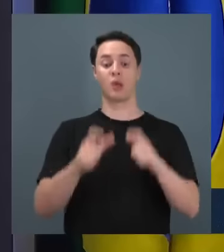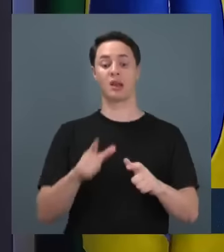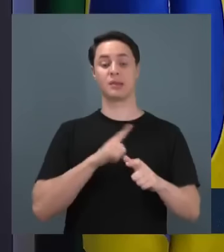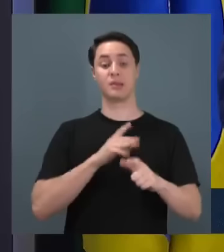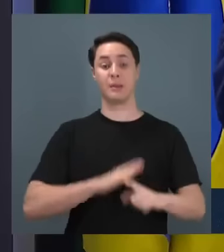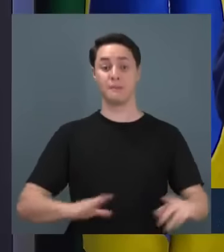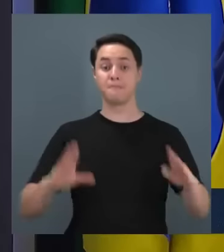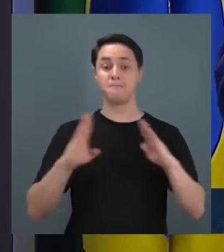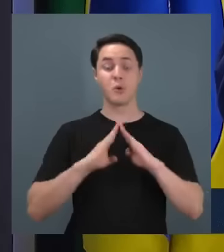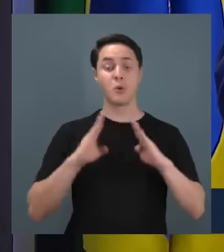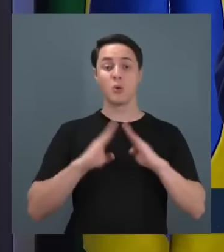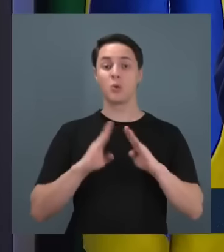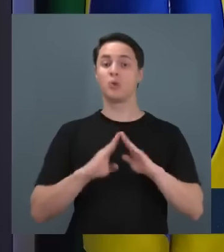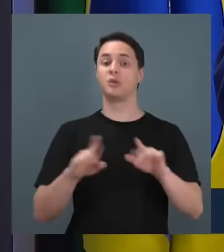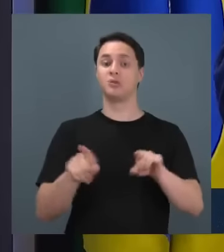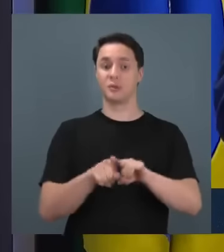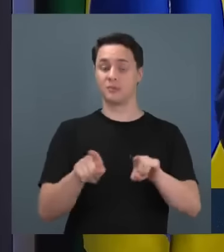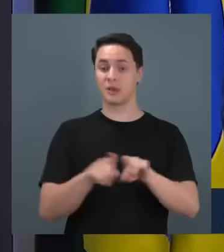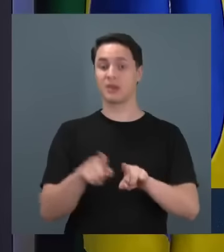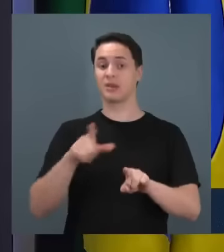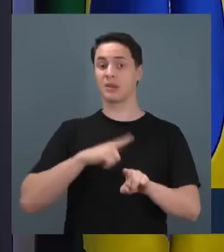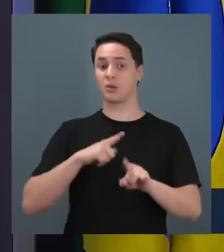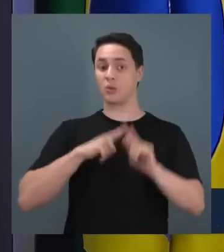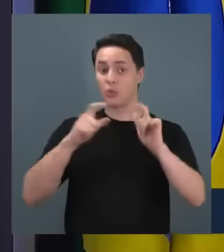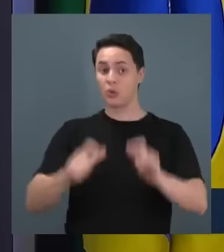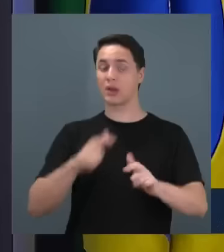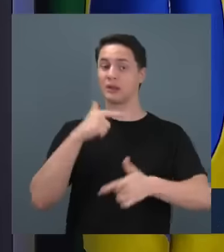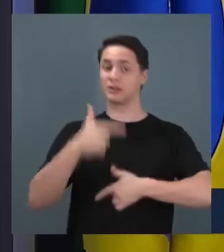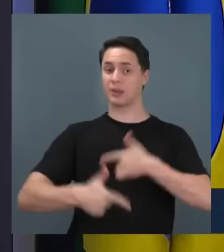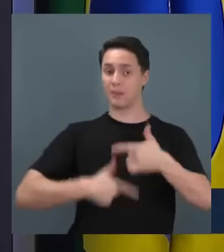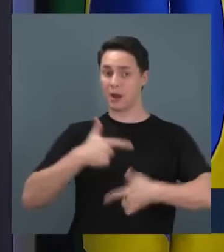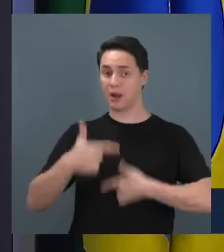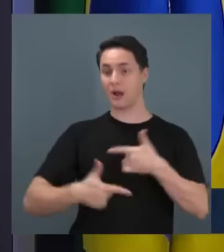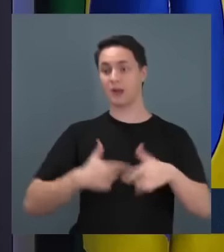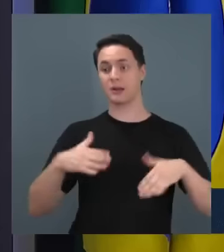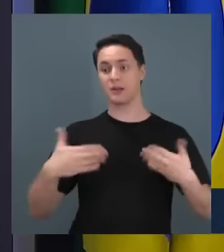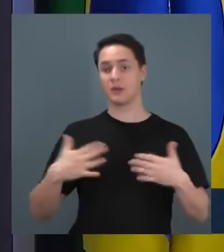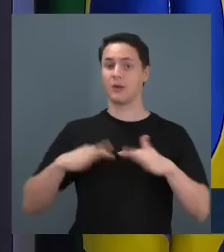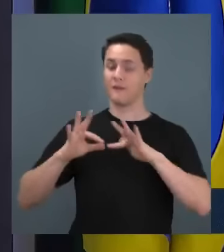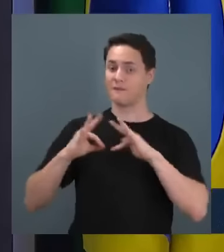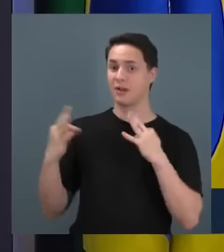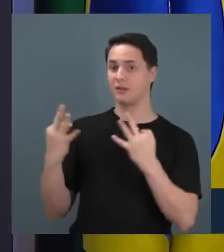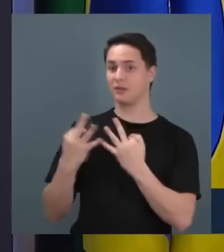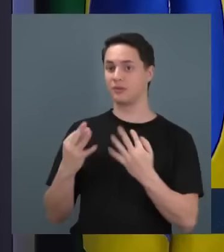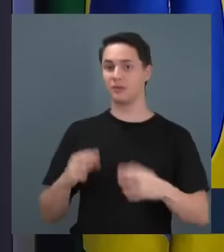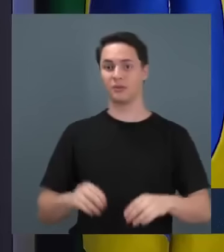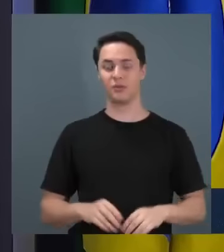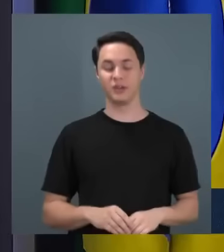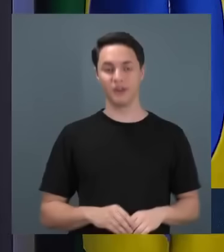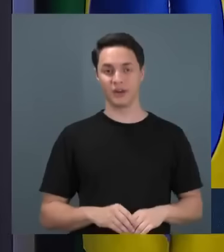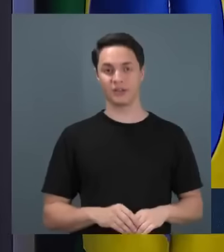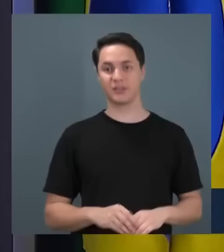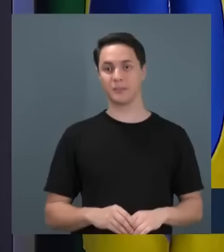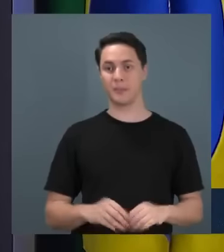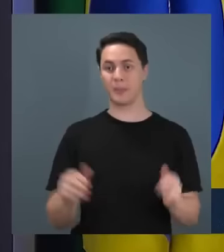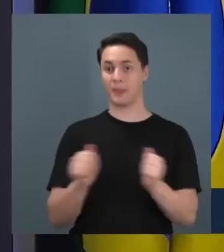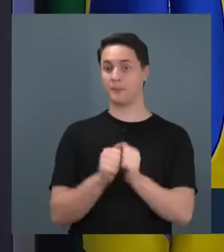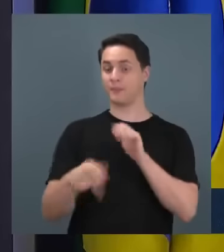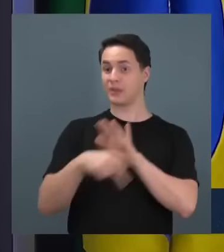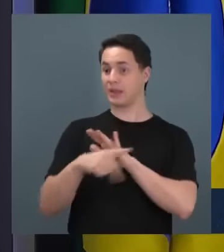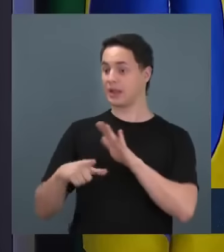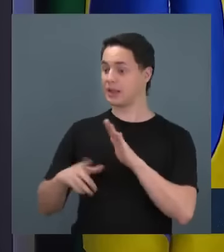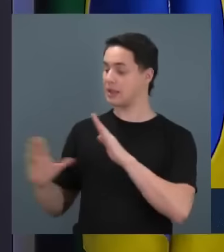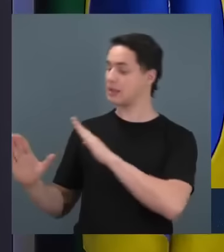moradia e no seu lugar de trabalho. Famílias inteiras estão sendo obrigadas a abandonar seus